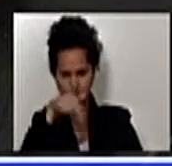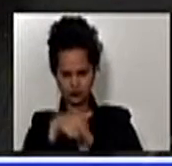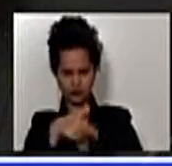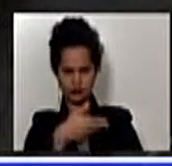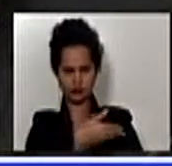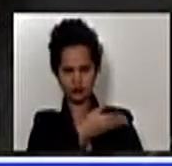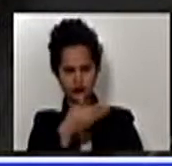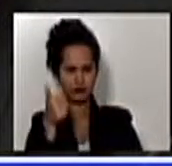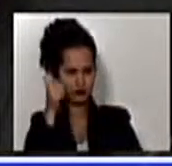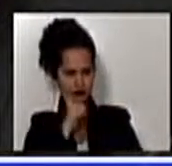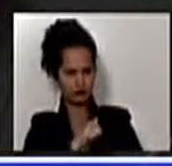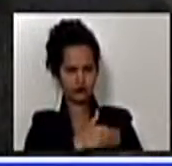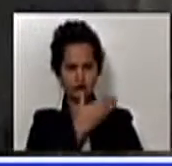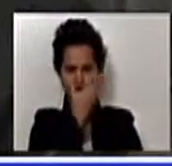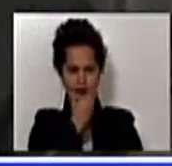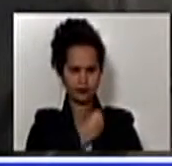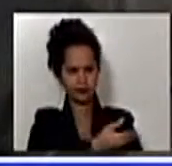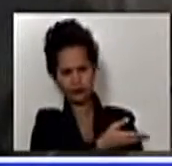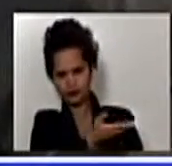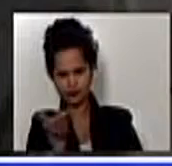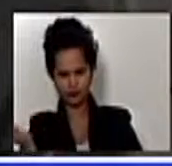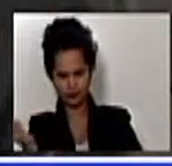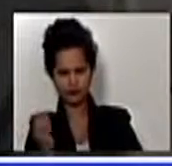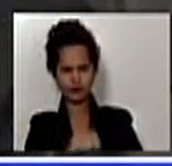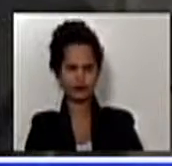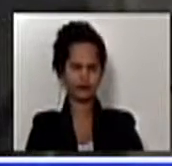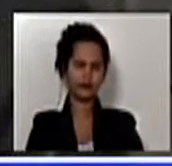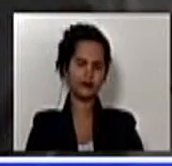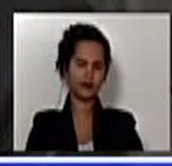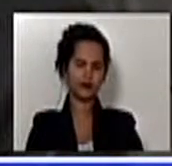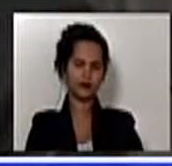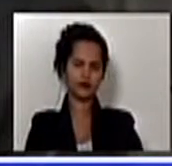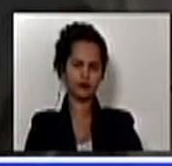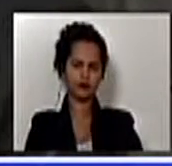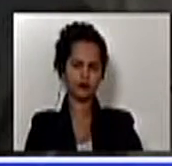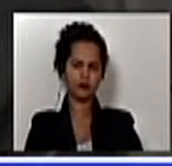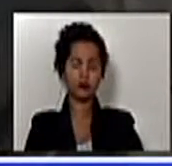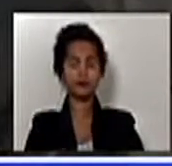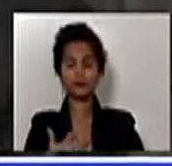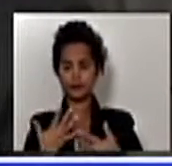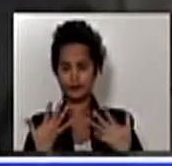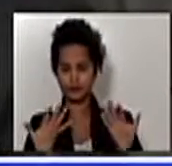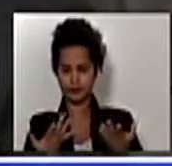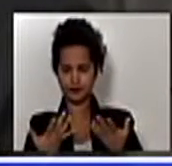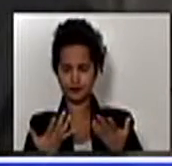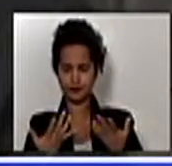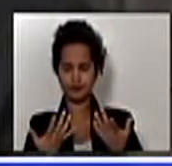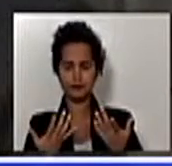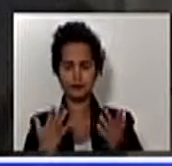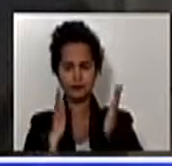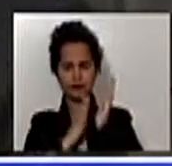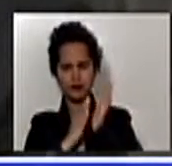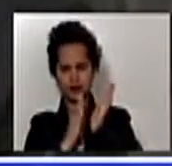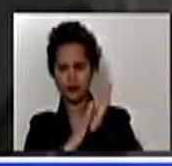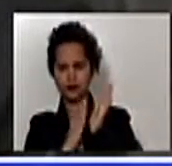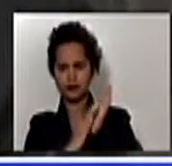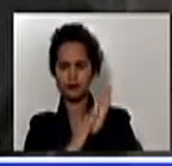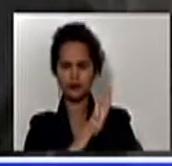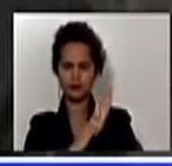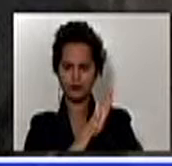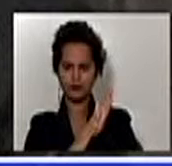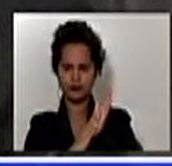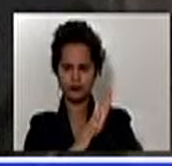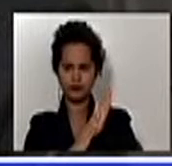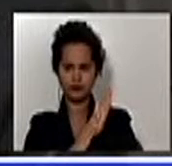senhoras, senhores, de plano, eu quero elogiar